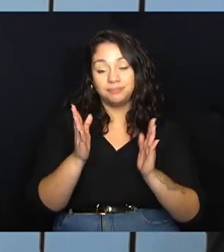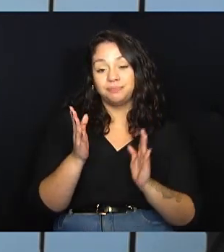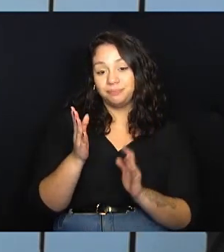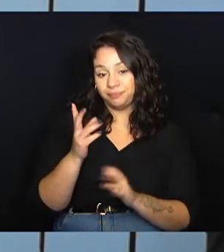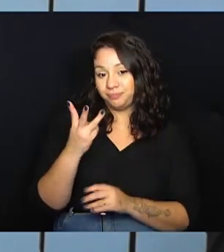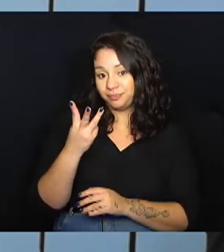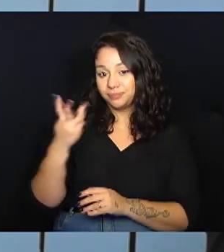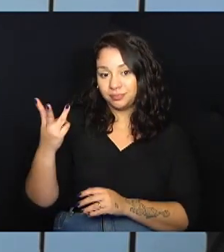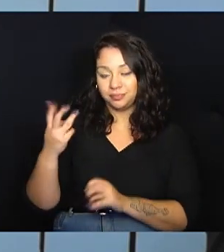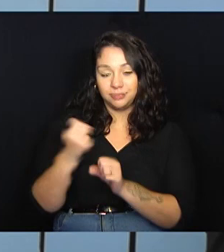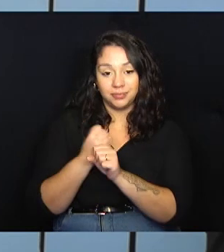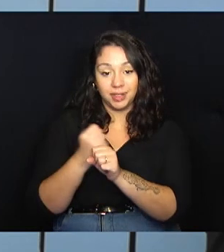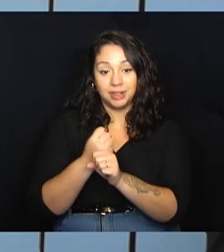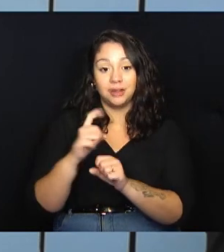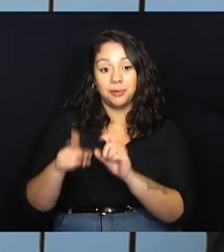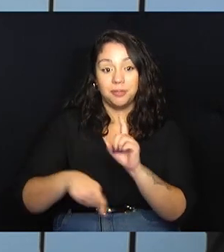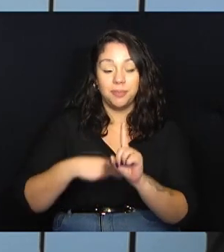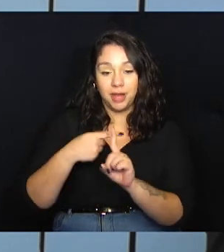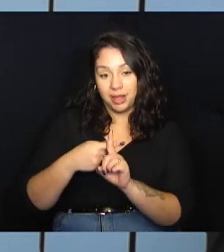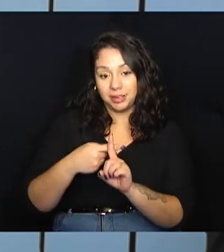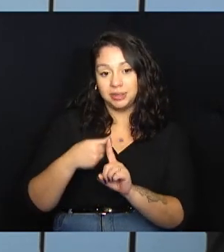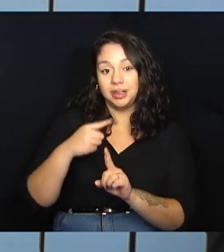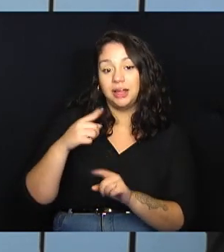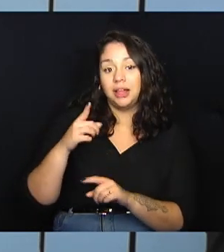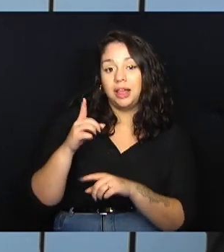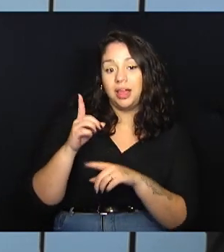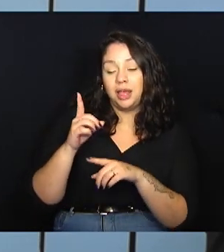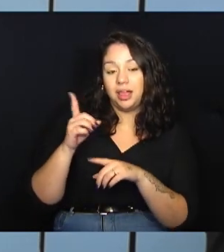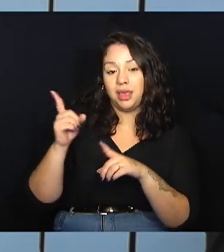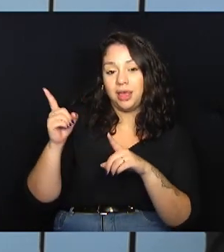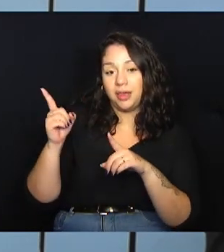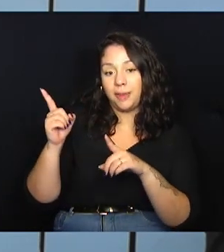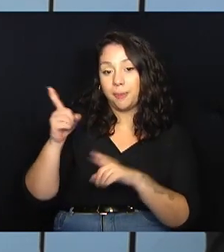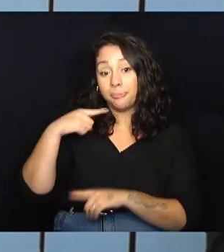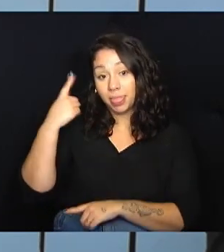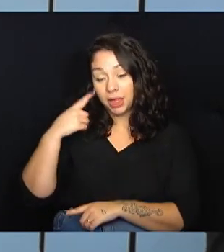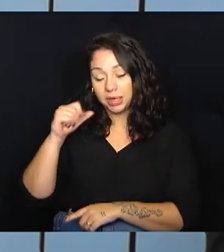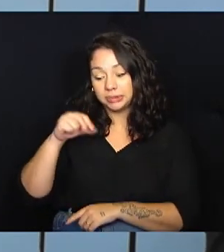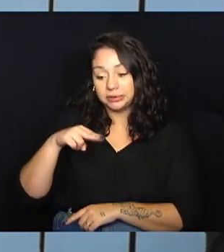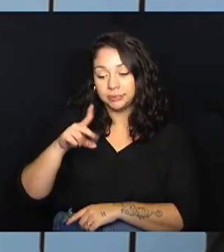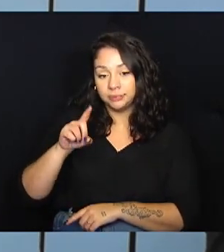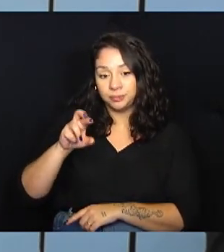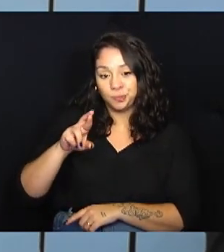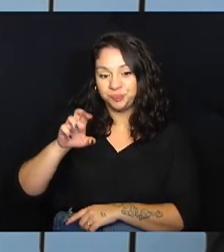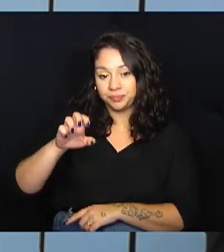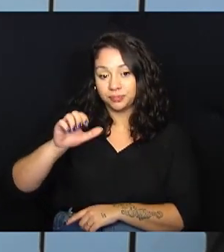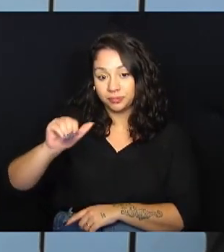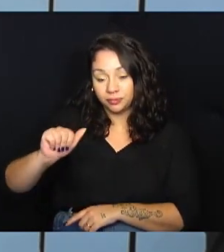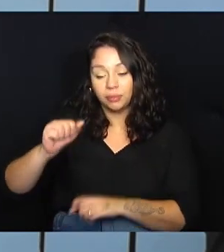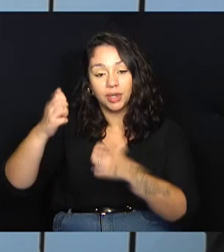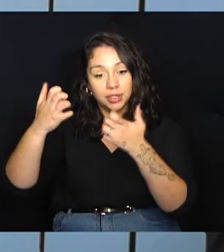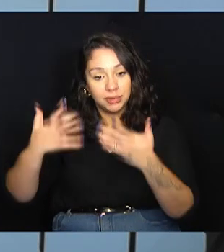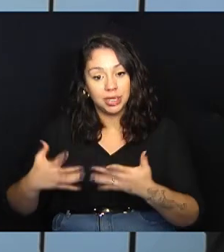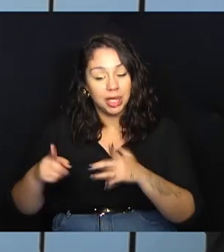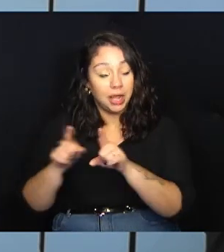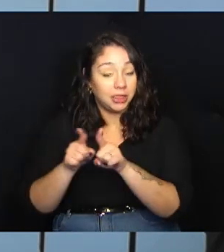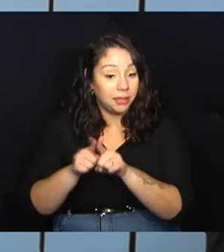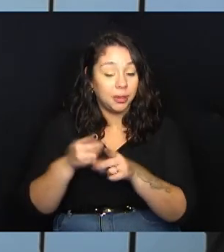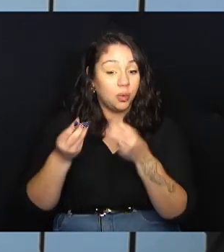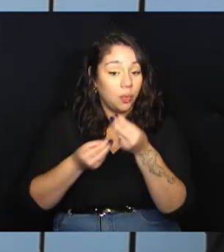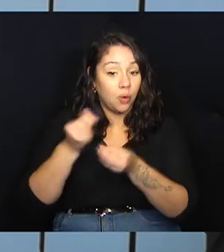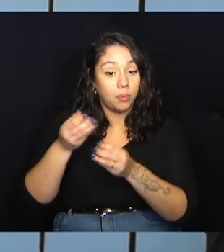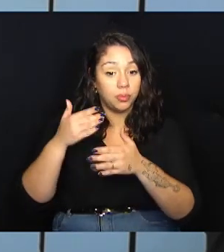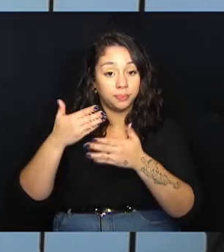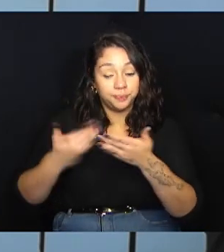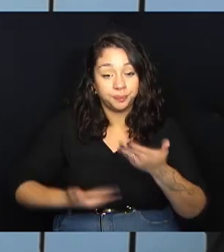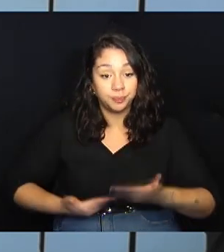doutora Andréia, promotora da infância, vai estar aí falando também sobre família acolhedora, serviço de acolhimento, porque